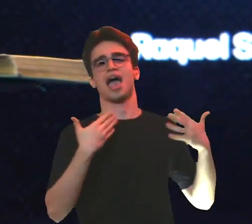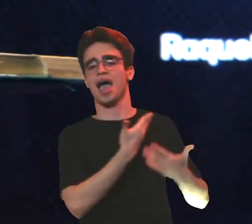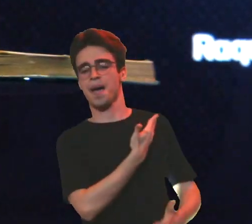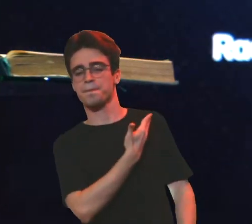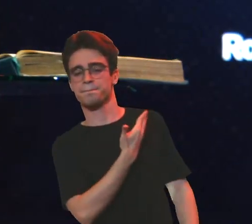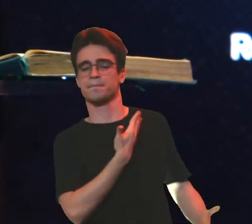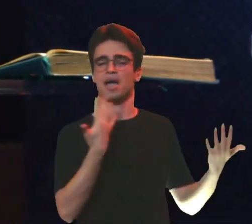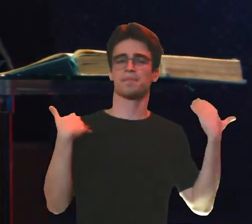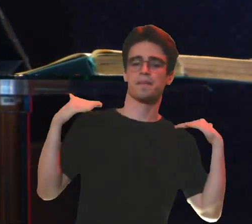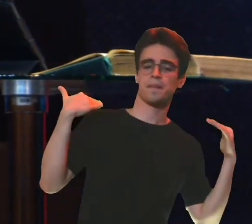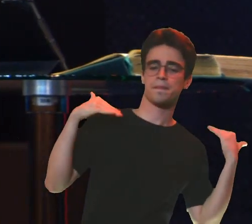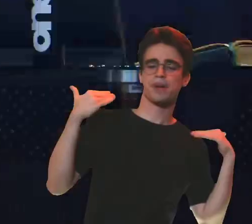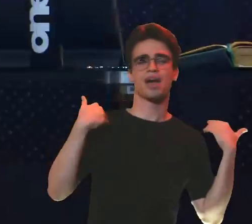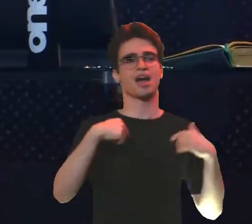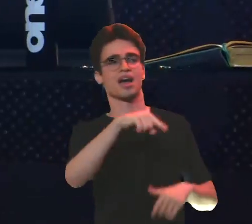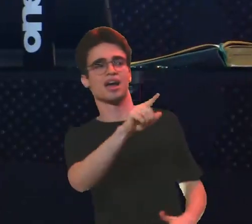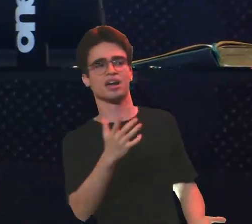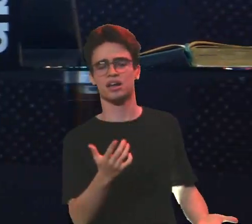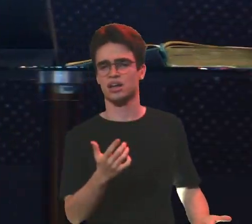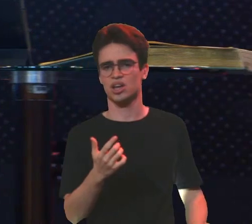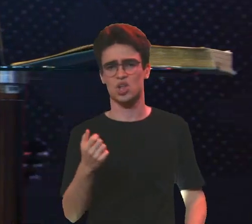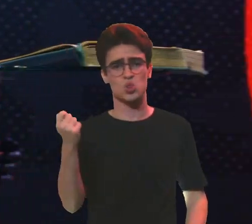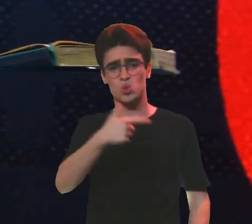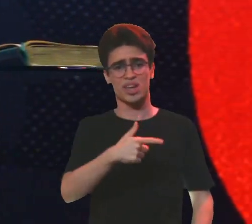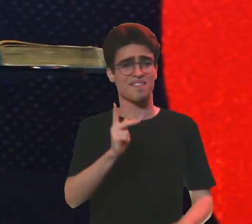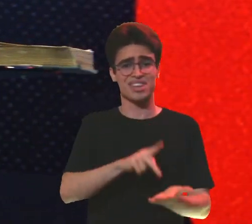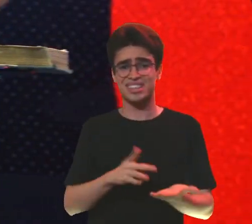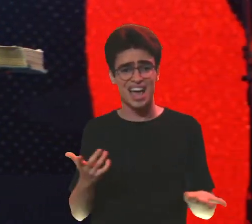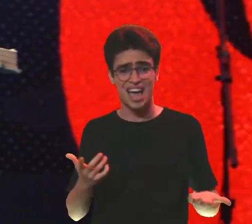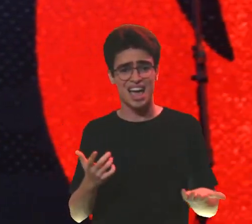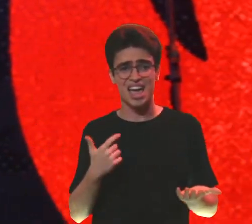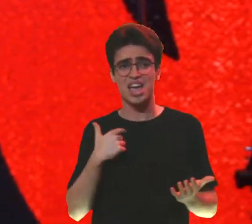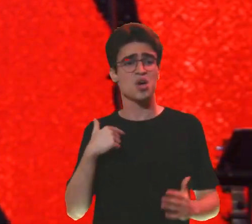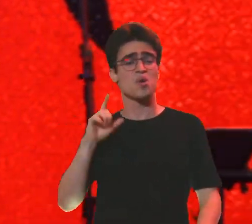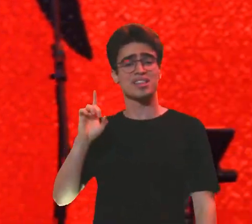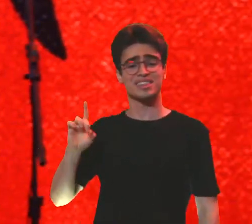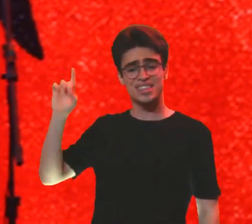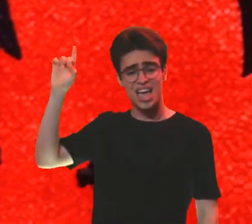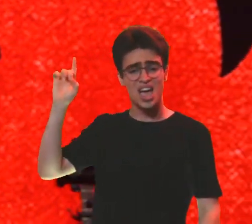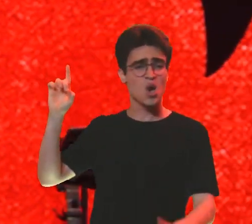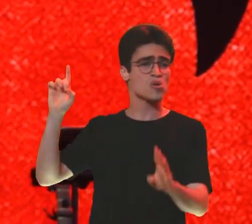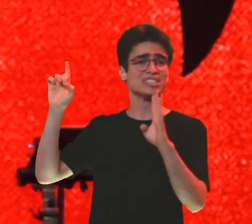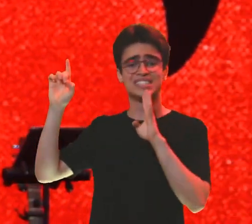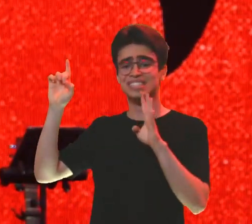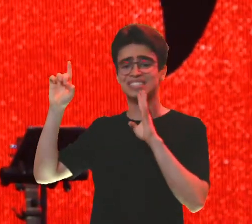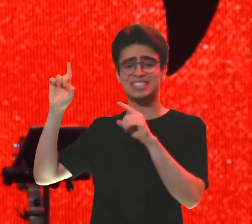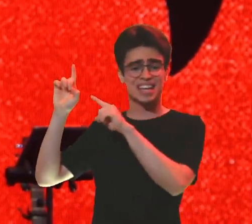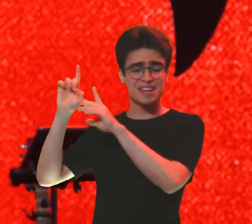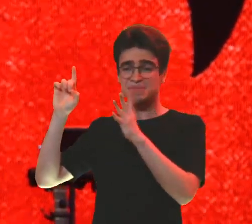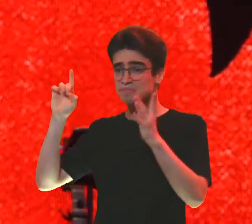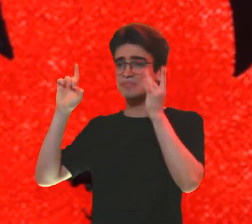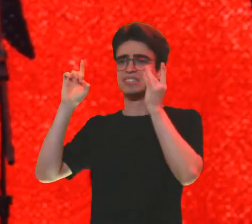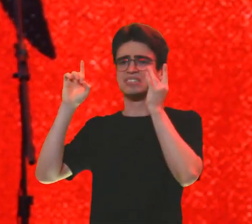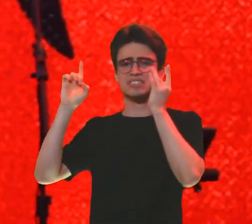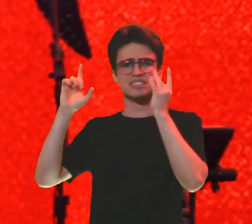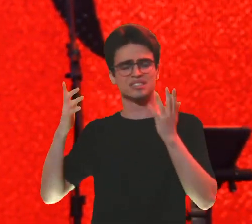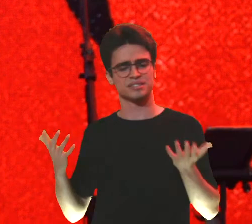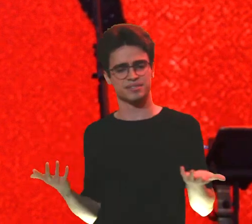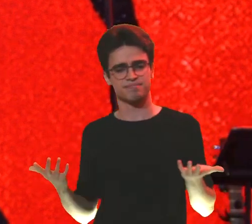você quer ir para o rolê depois do culto. Porque você realmente quer conhecer um Deus vivo.